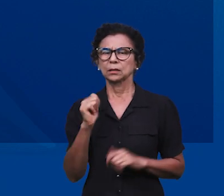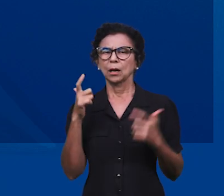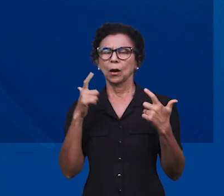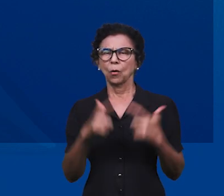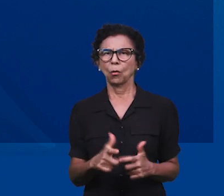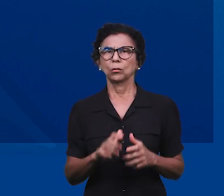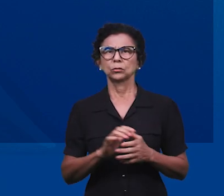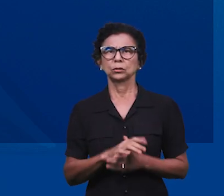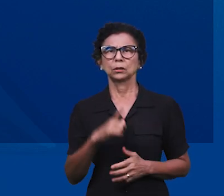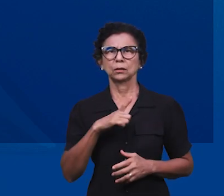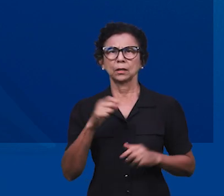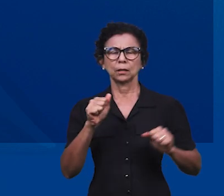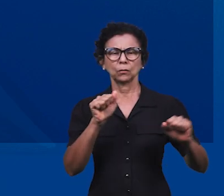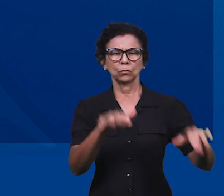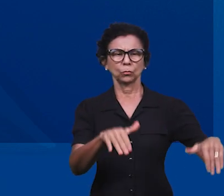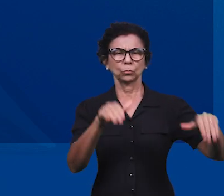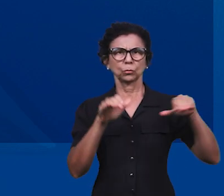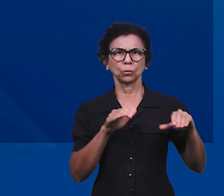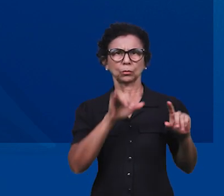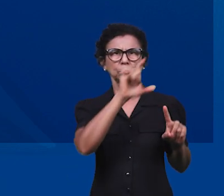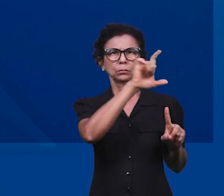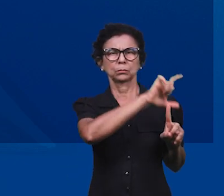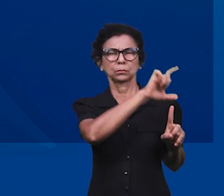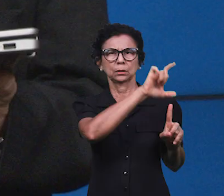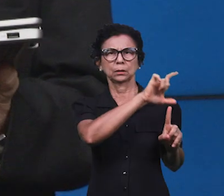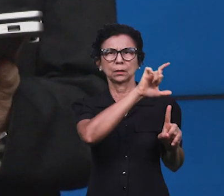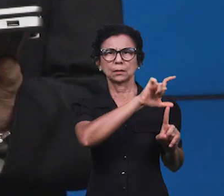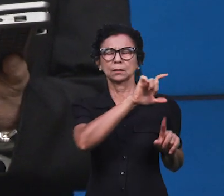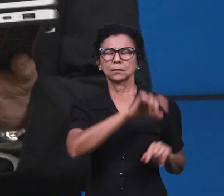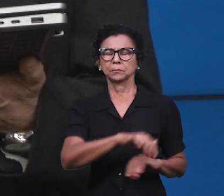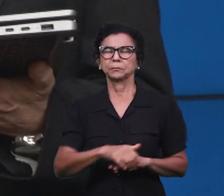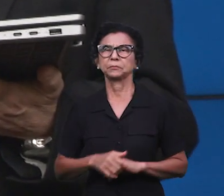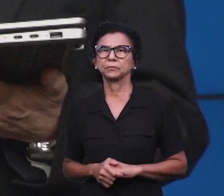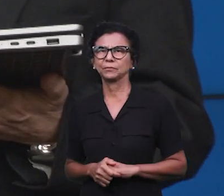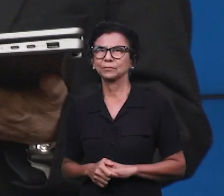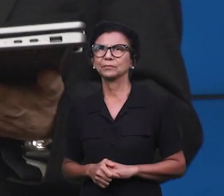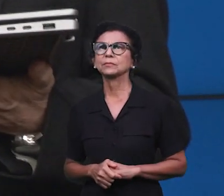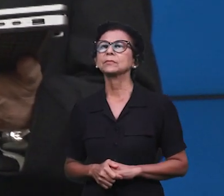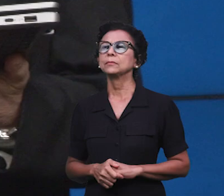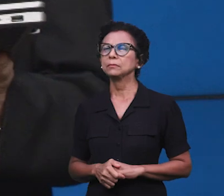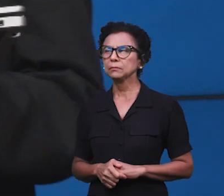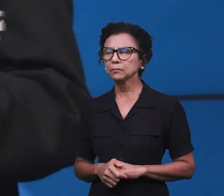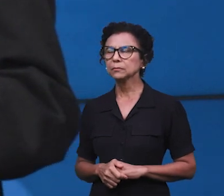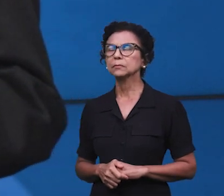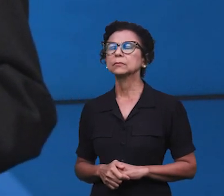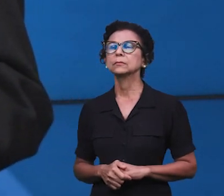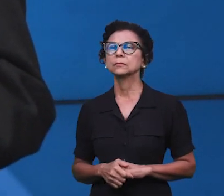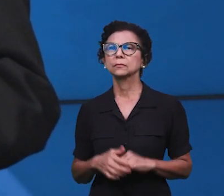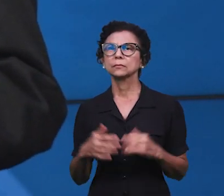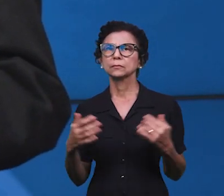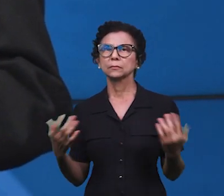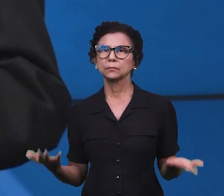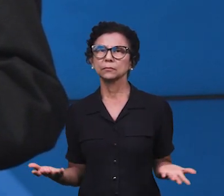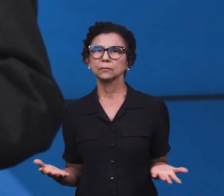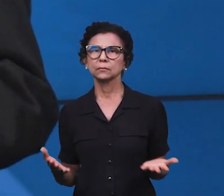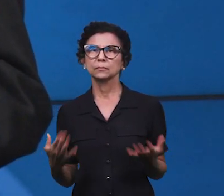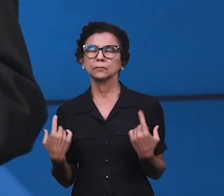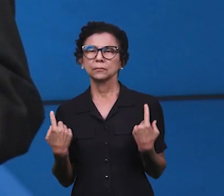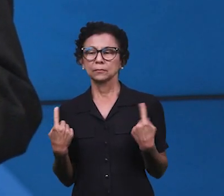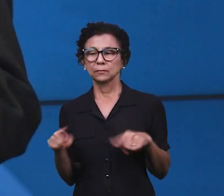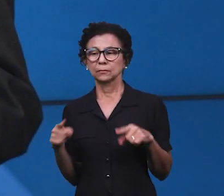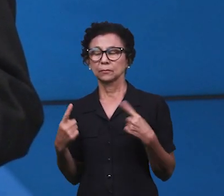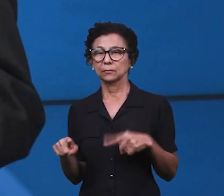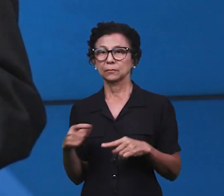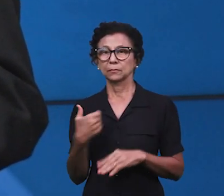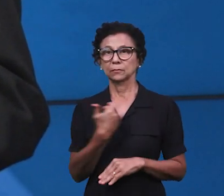Satanás. Amém? A paz do Senhor Jesus a todos os irmãos. Muito bem, Peter Luque, a perseguição externa se caracterizou por